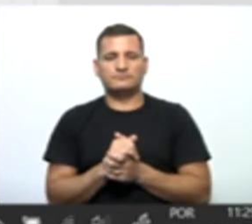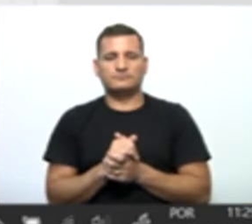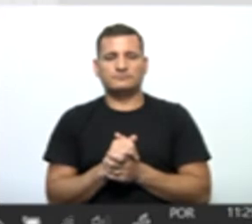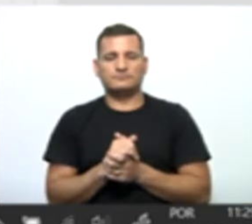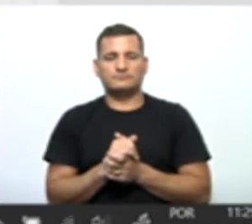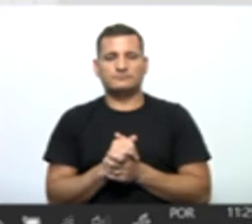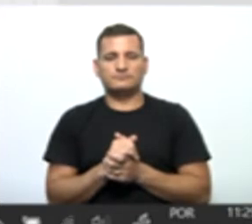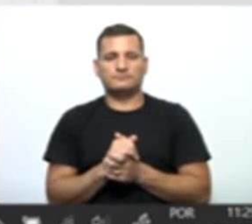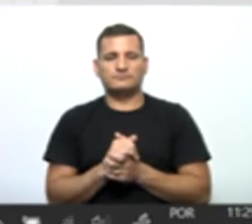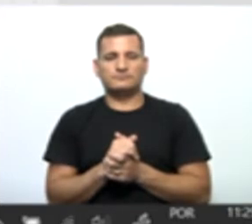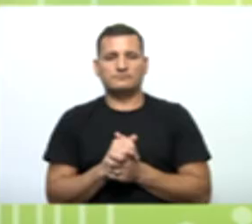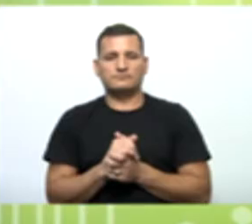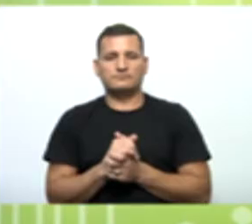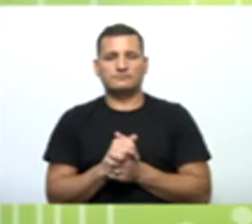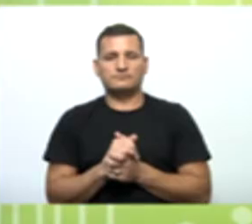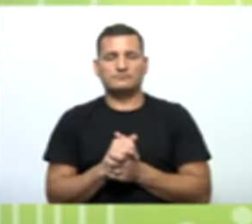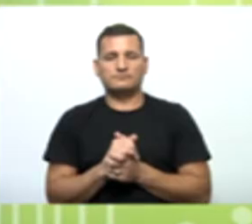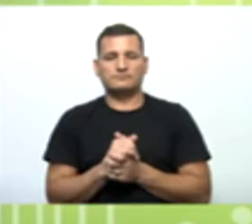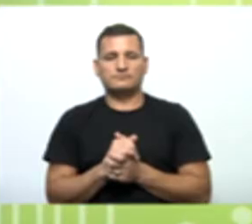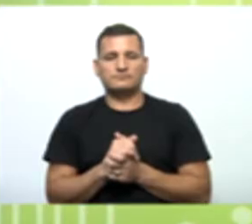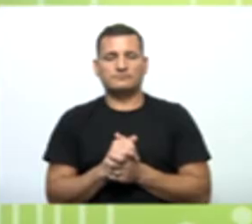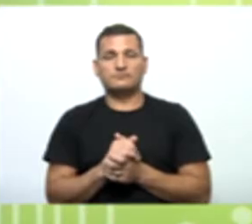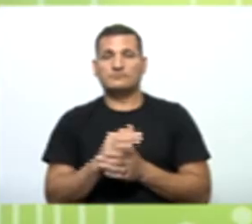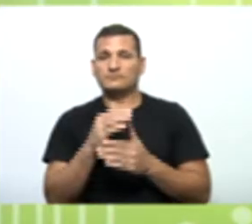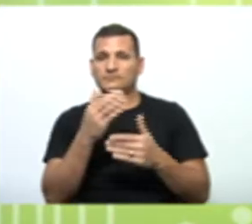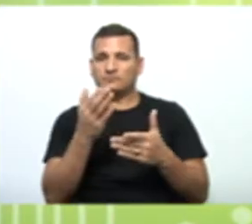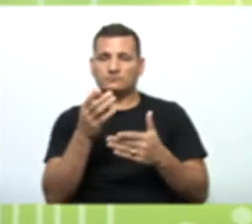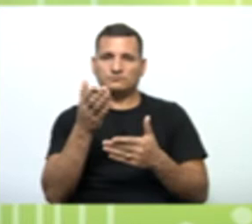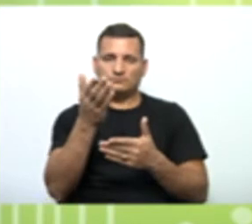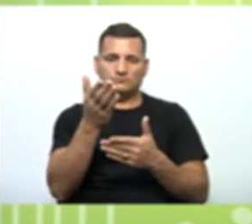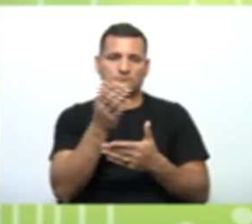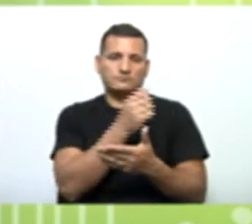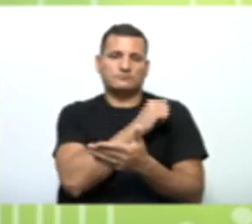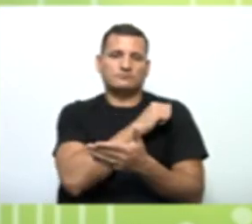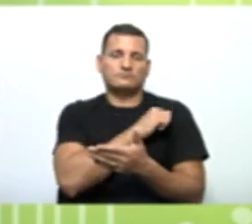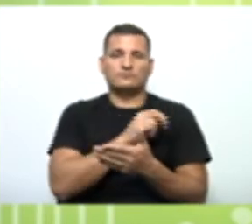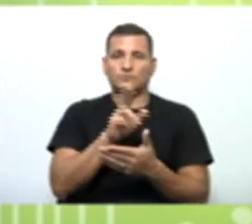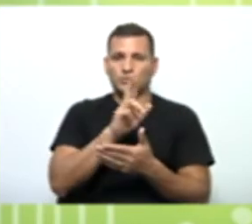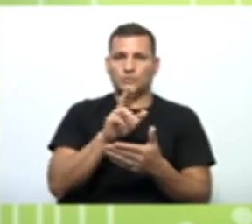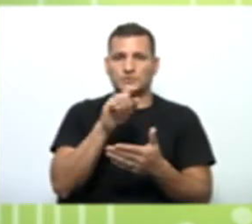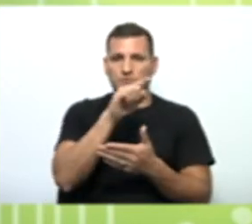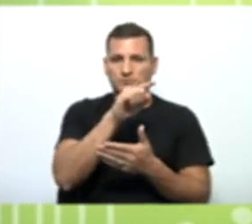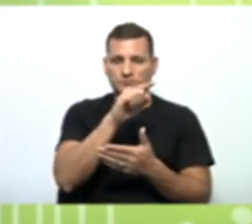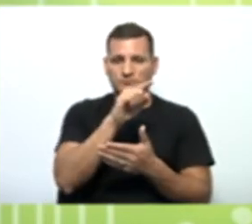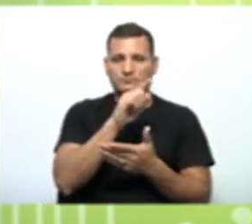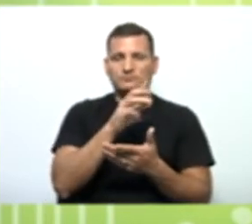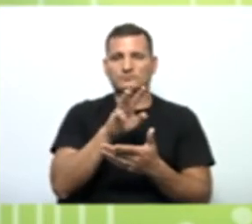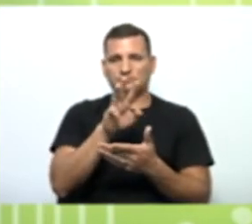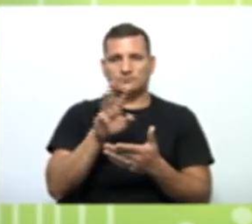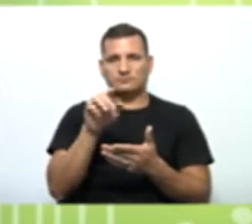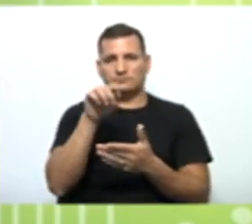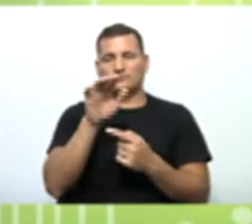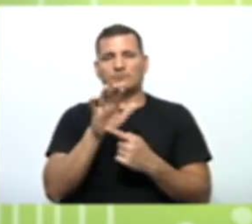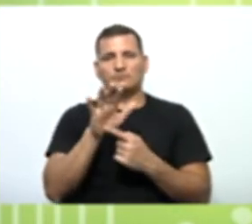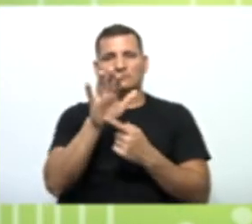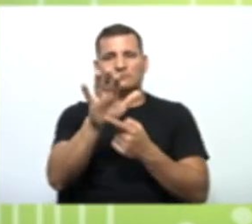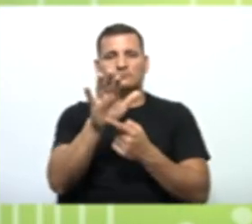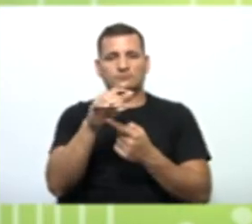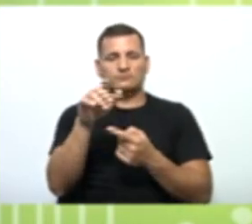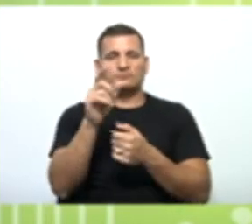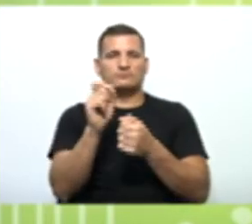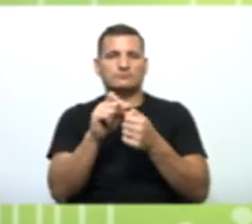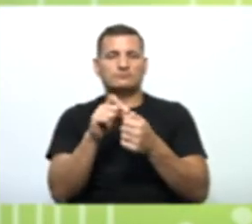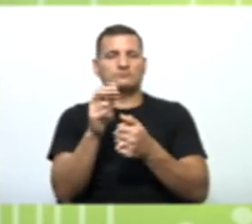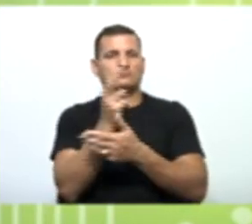aqui, certo? Então assim, você aluno, utiliza esse recurso, ele vai ajudar e